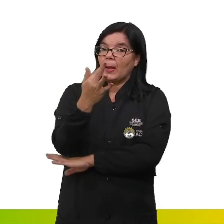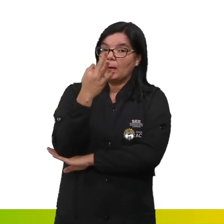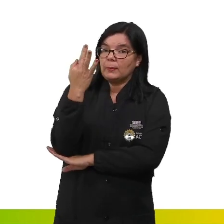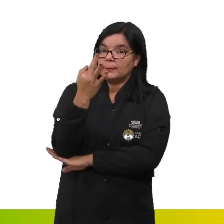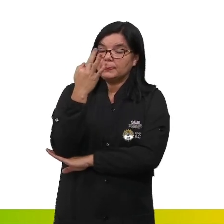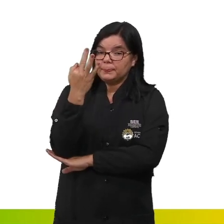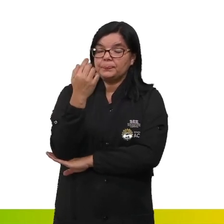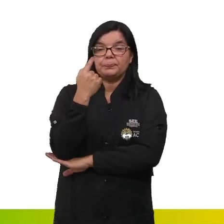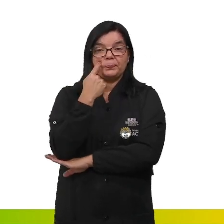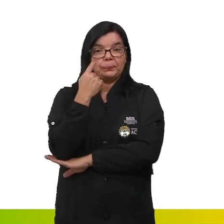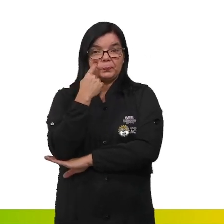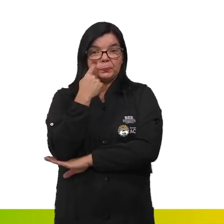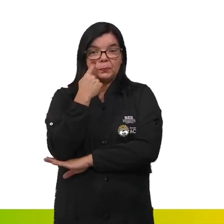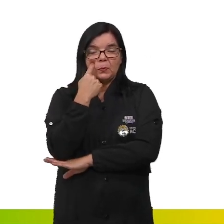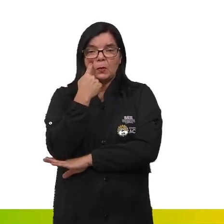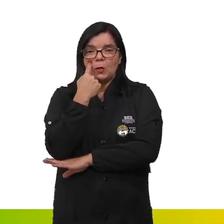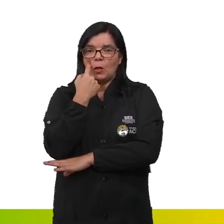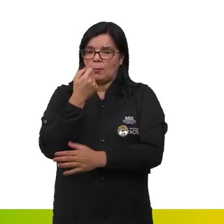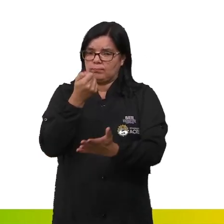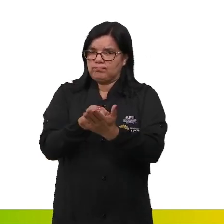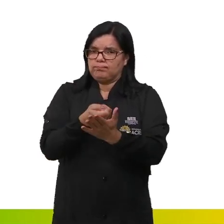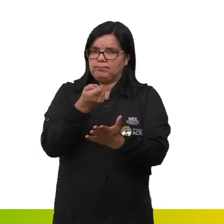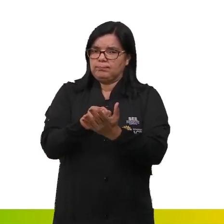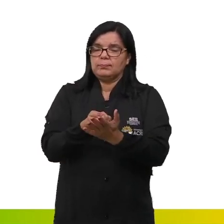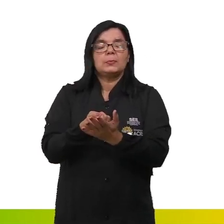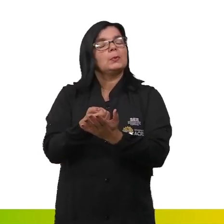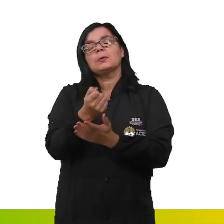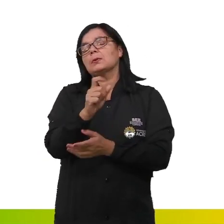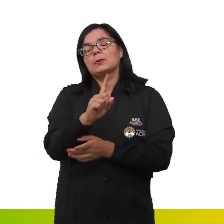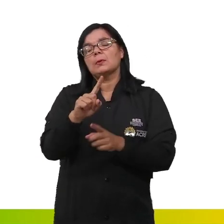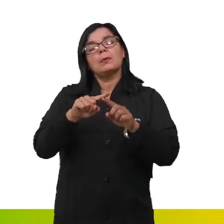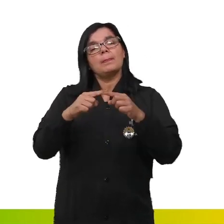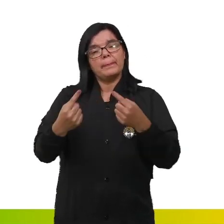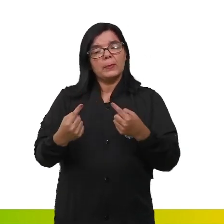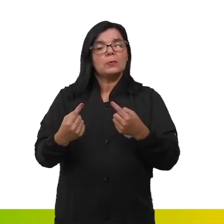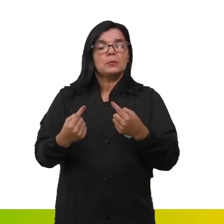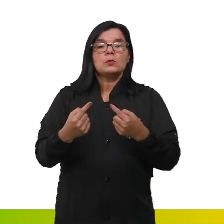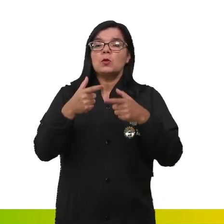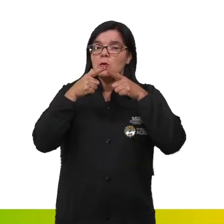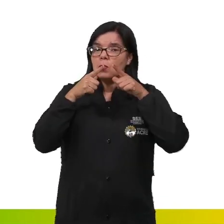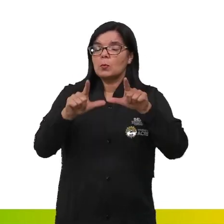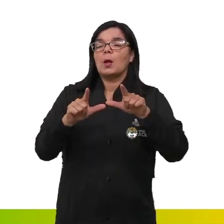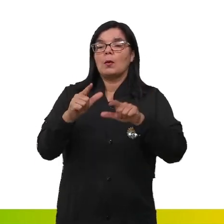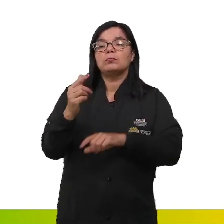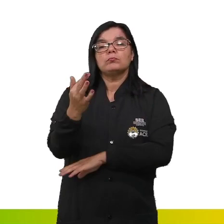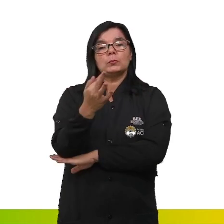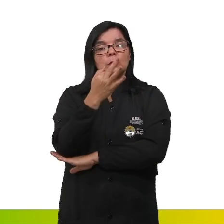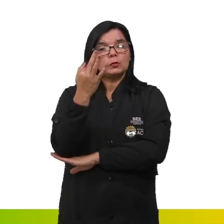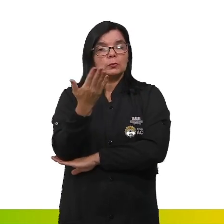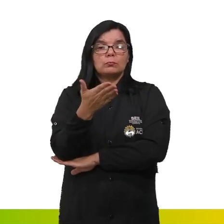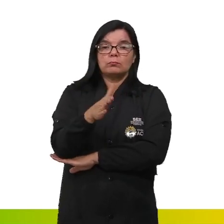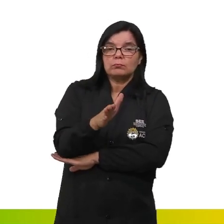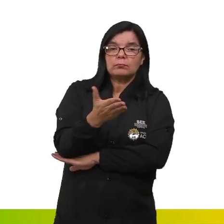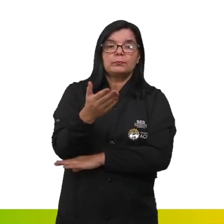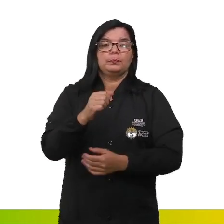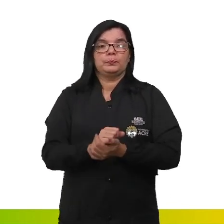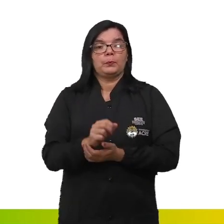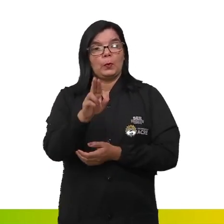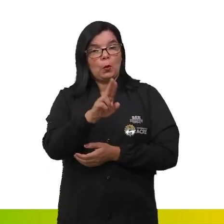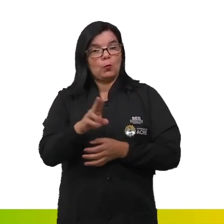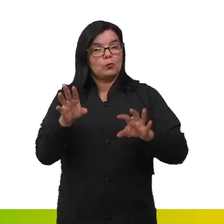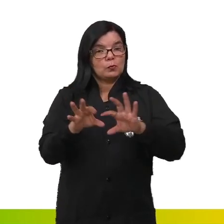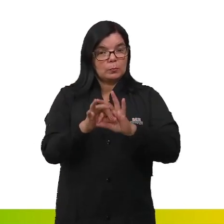numa perspectiva muito rígida? Não, eu posso usar uma linguagem semi-informal aí, tá? O uso